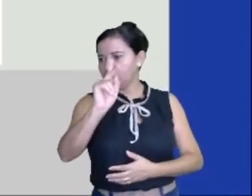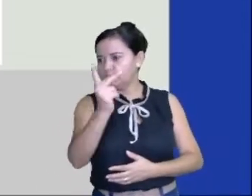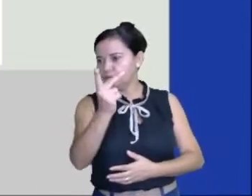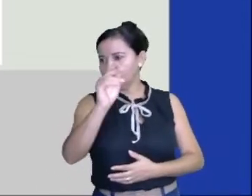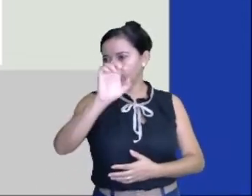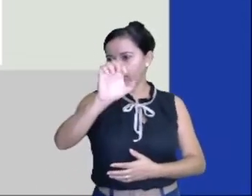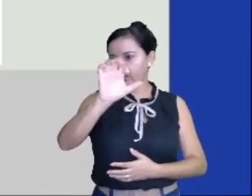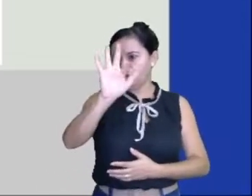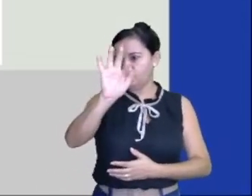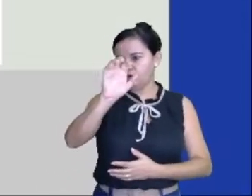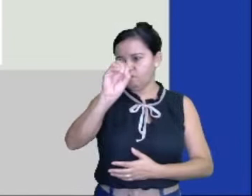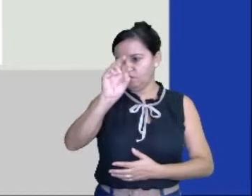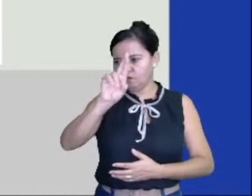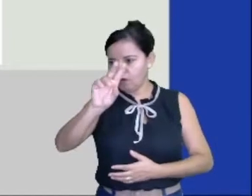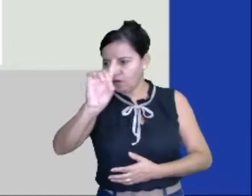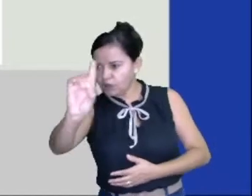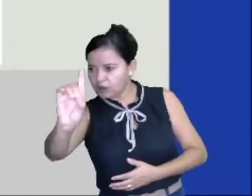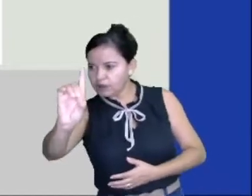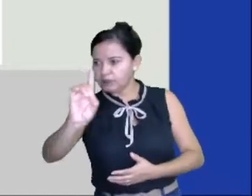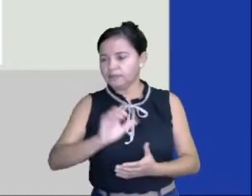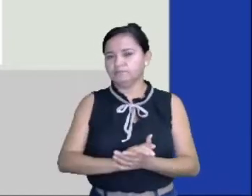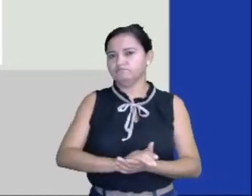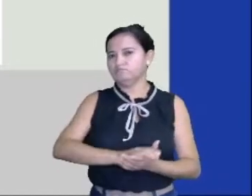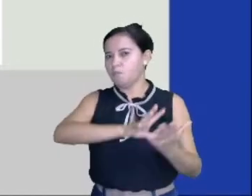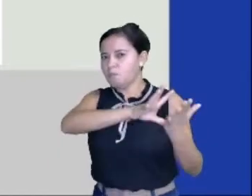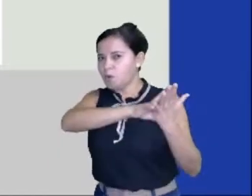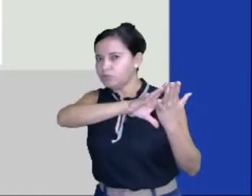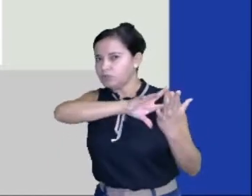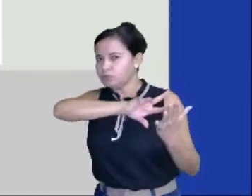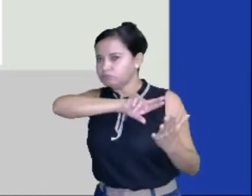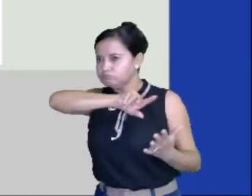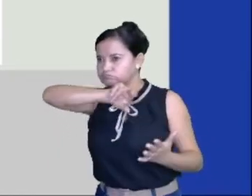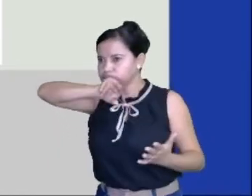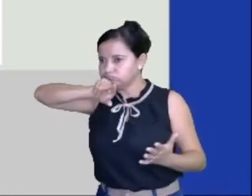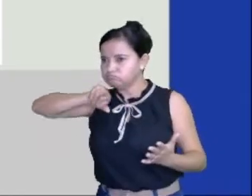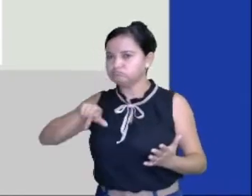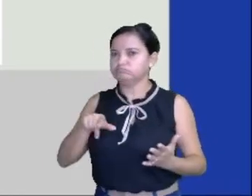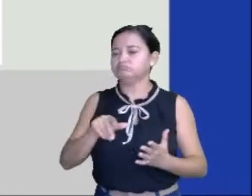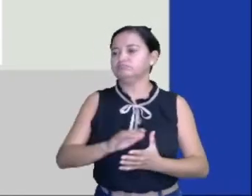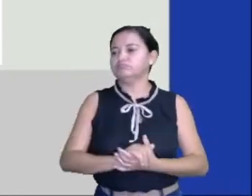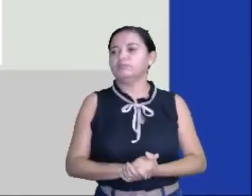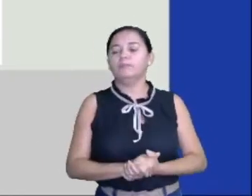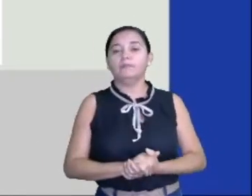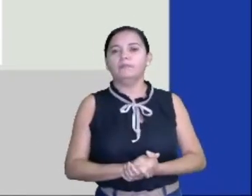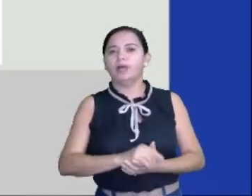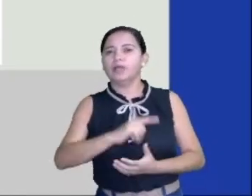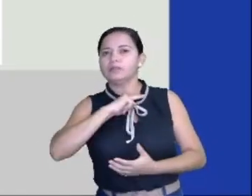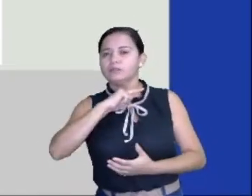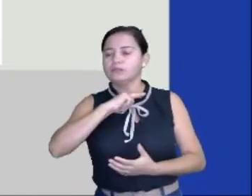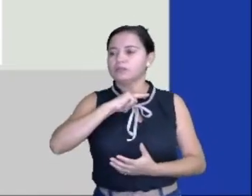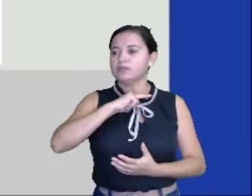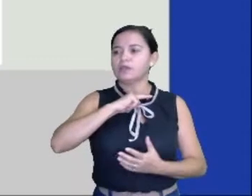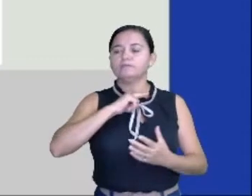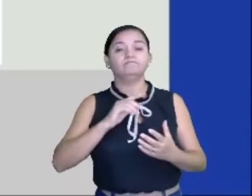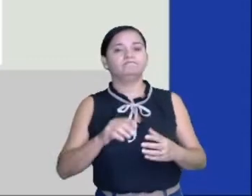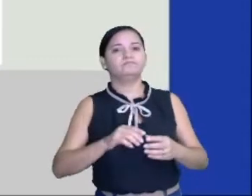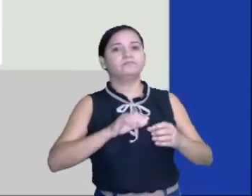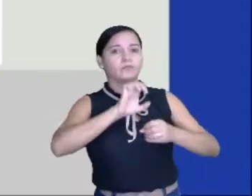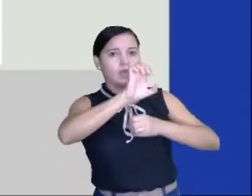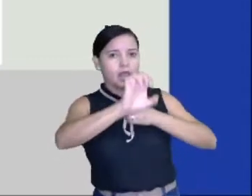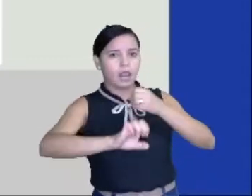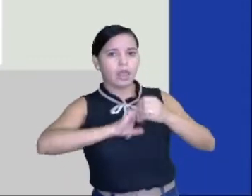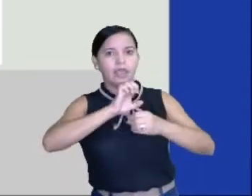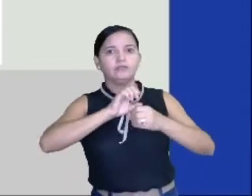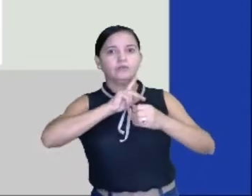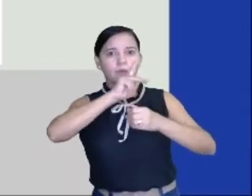muito visível e até esse grande vazio que esse átomo apresenta a partir da perspectiva desses elétrons e prótons. E tem